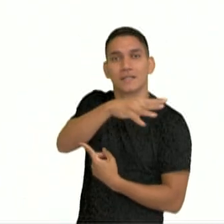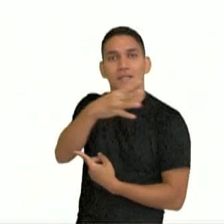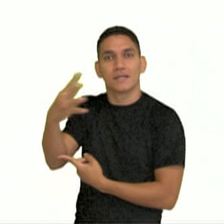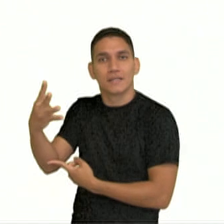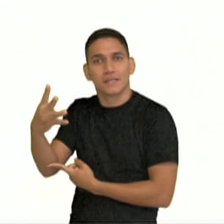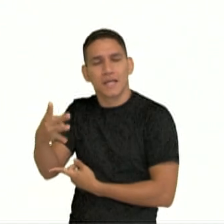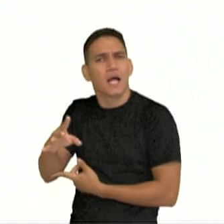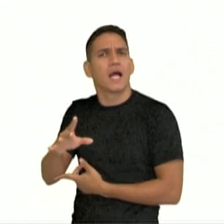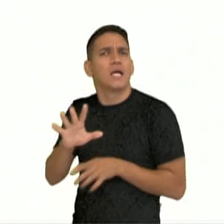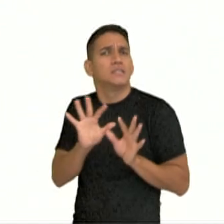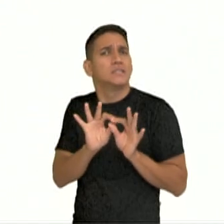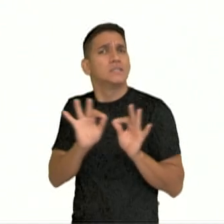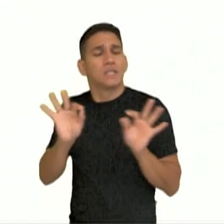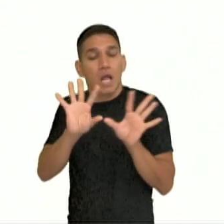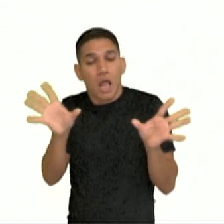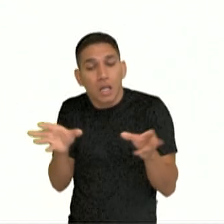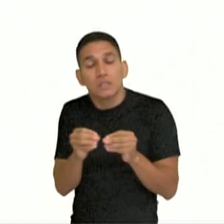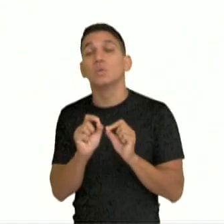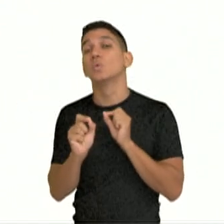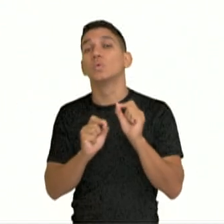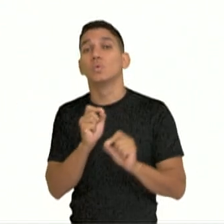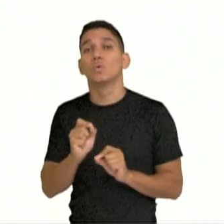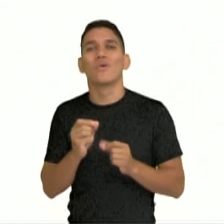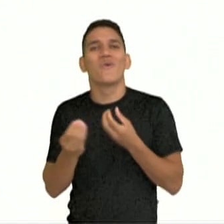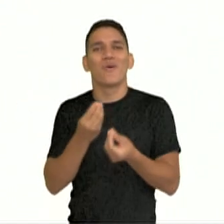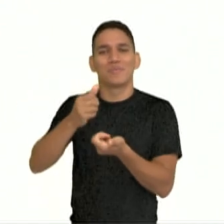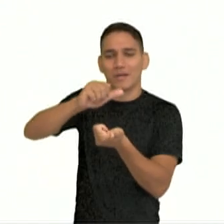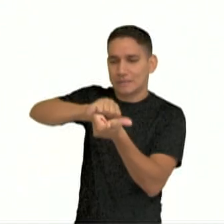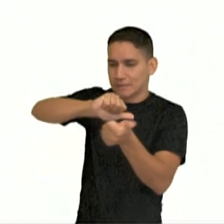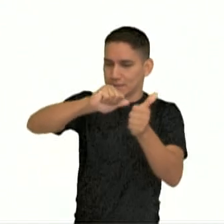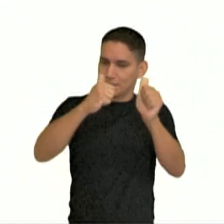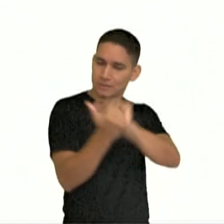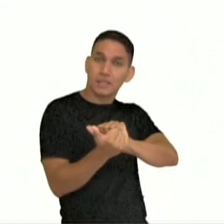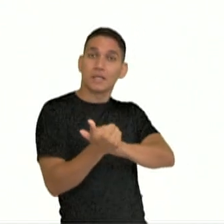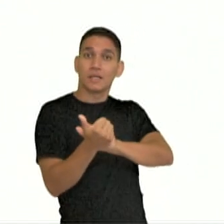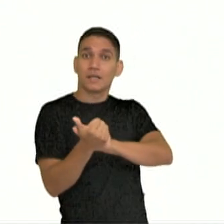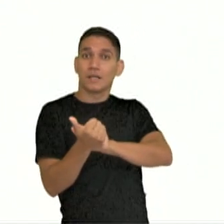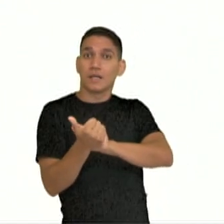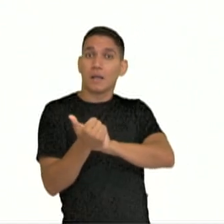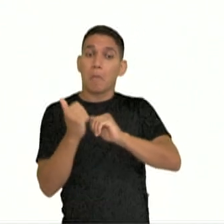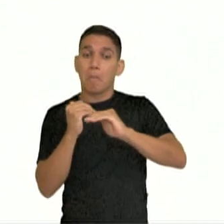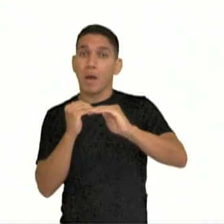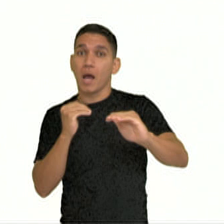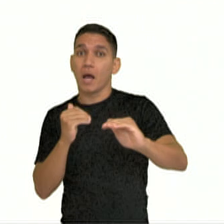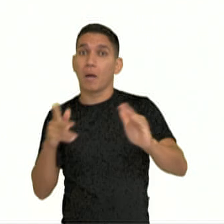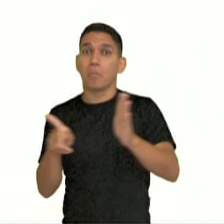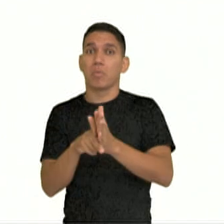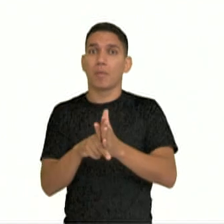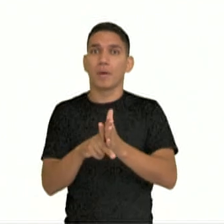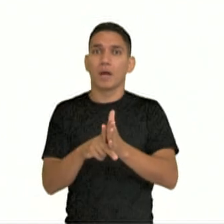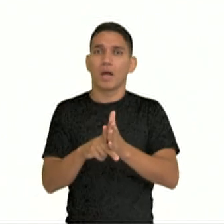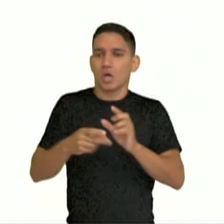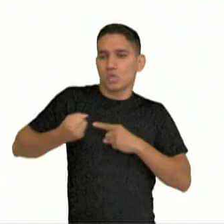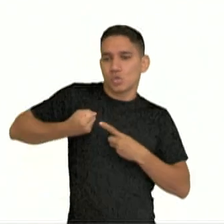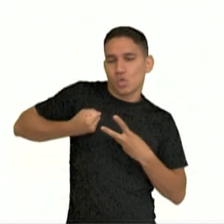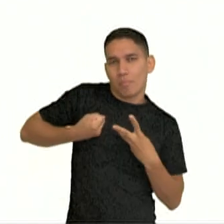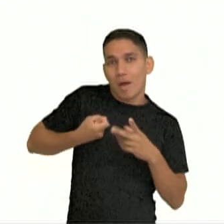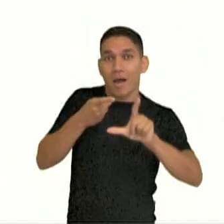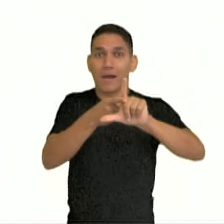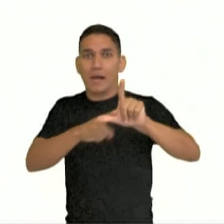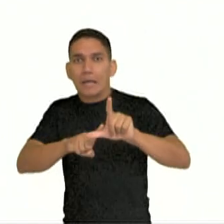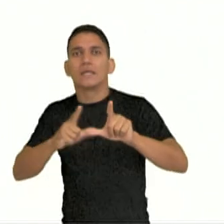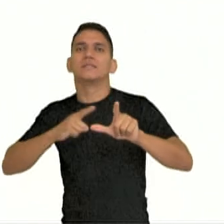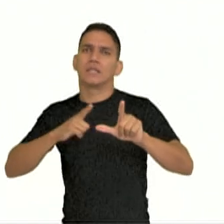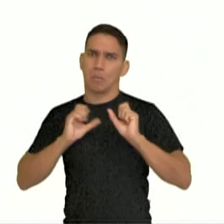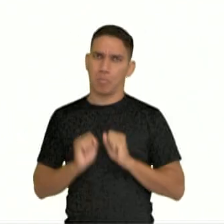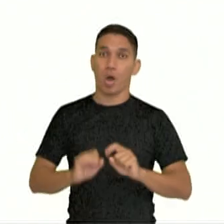para simplificar a transformação de unidades de graus para ângulos. Então, veja, nós podemos ter ângulos escritos